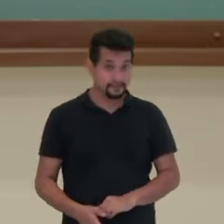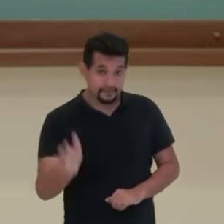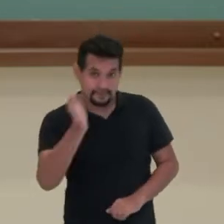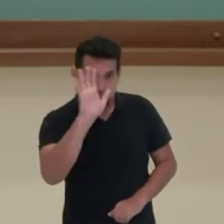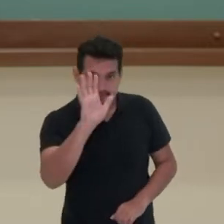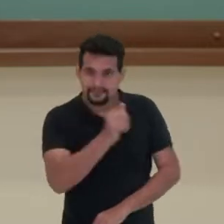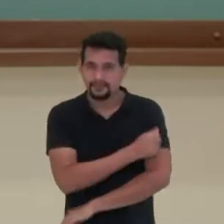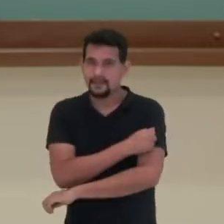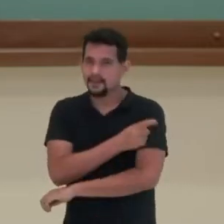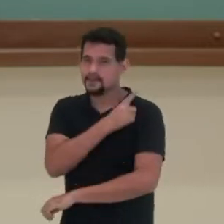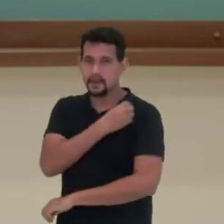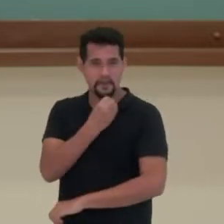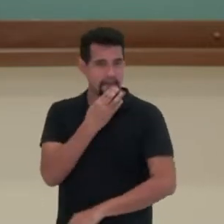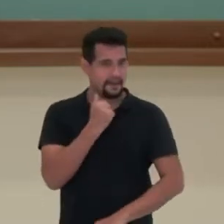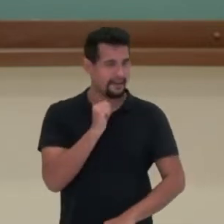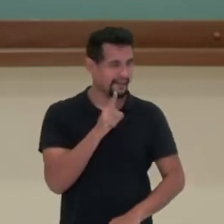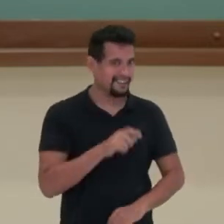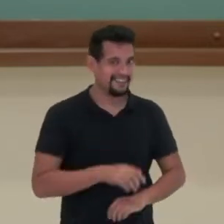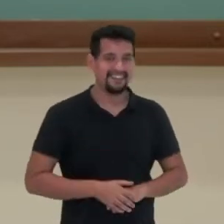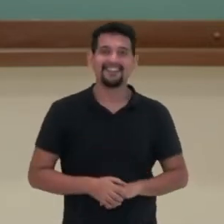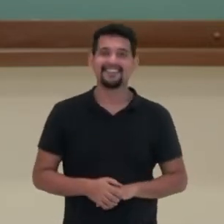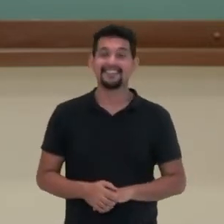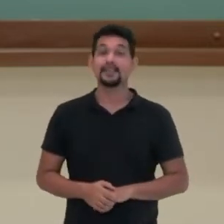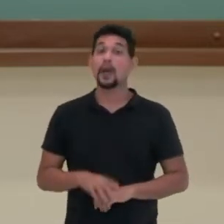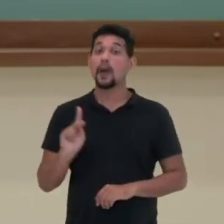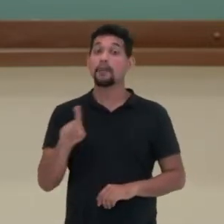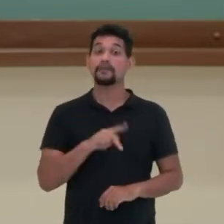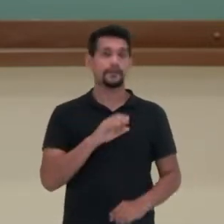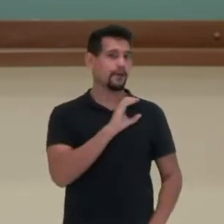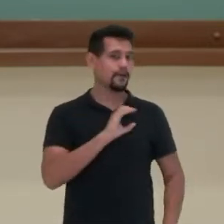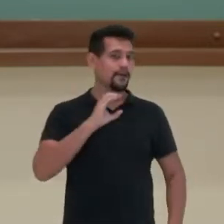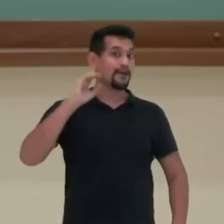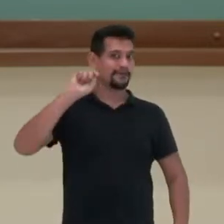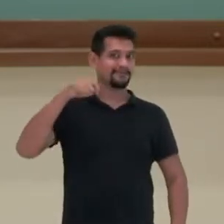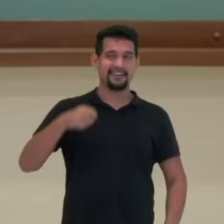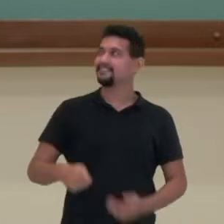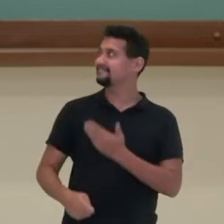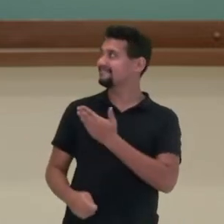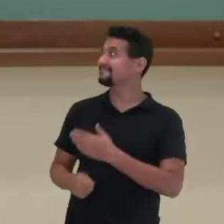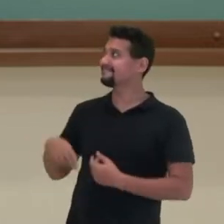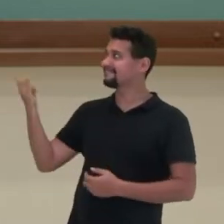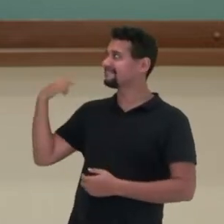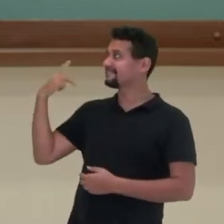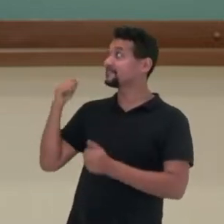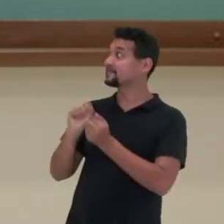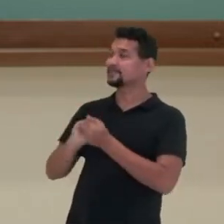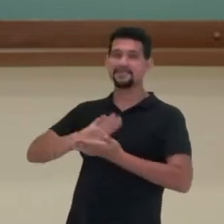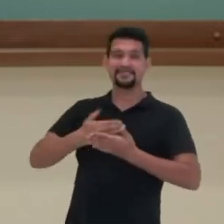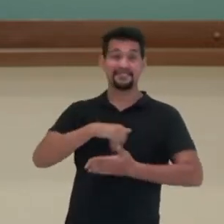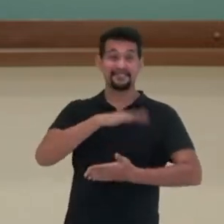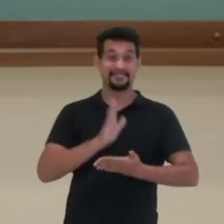estudantes da primeira série, tudo bem com vocês? Eu sou a professora Corine, nós estamos com o Kelvin.